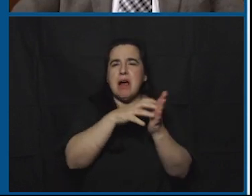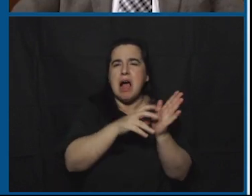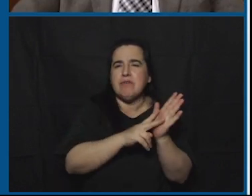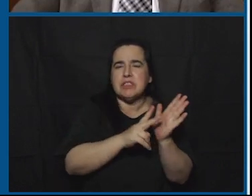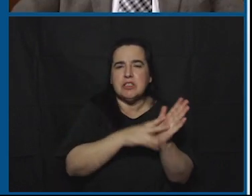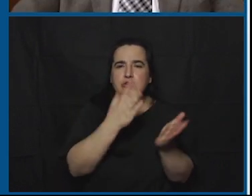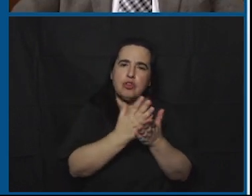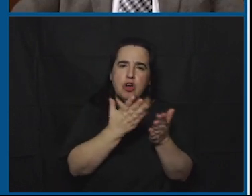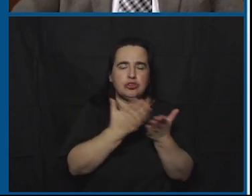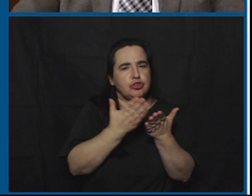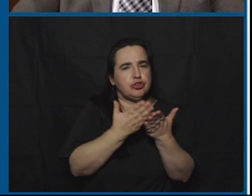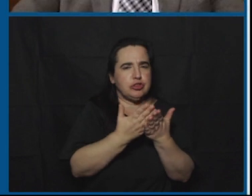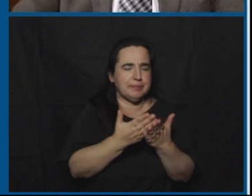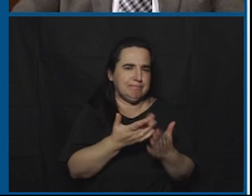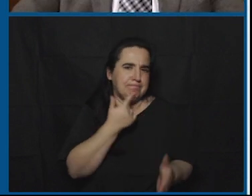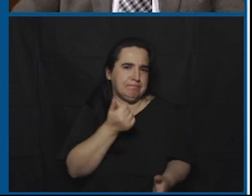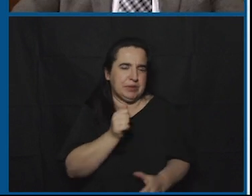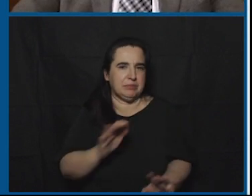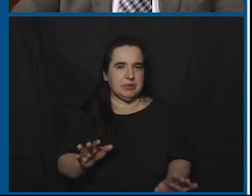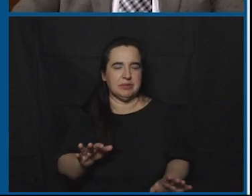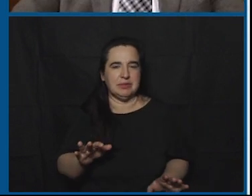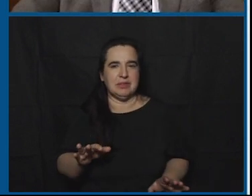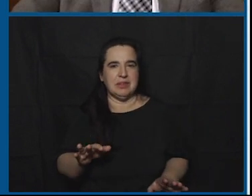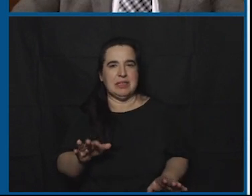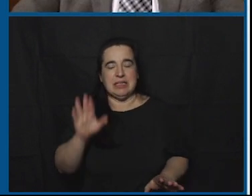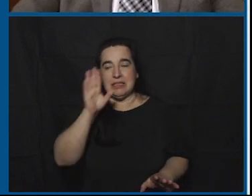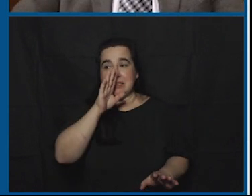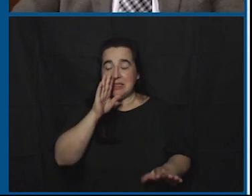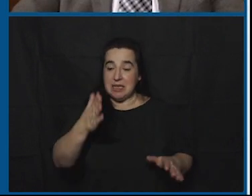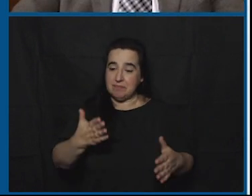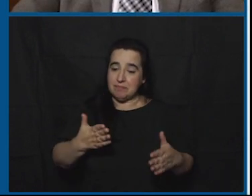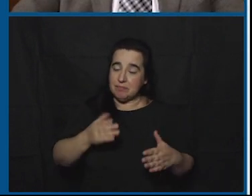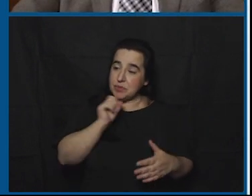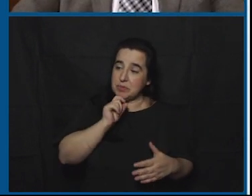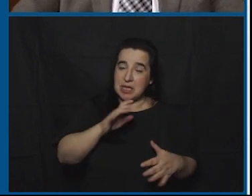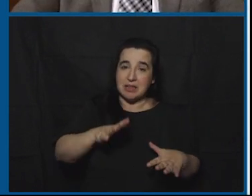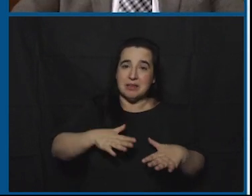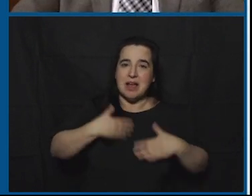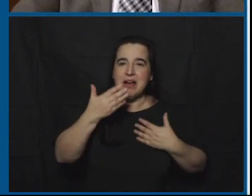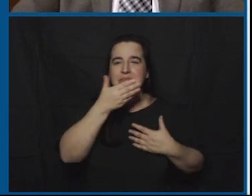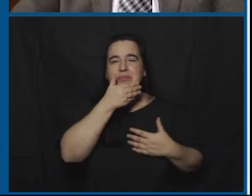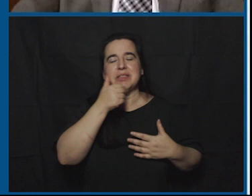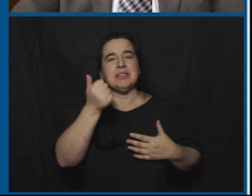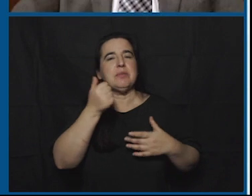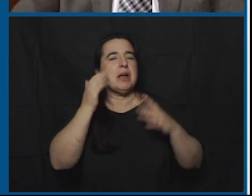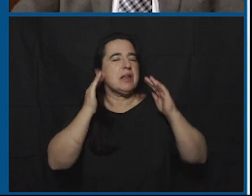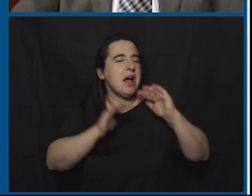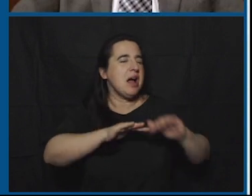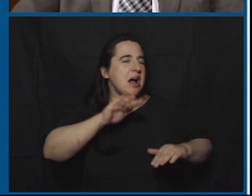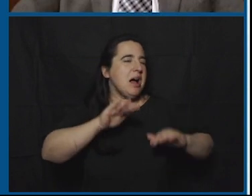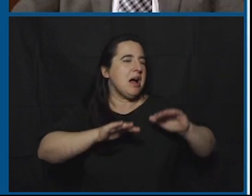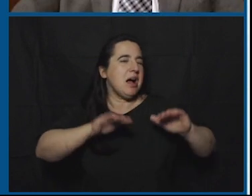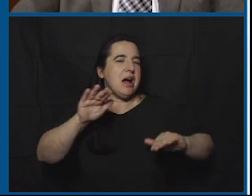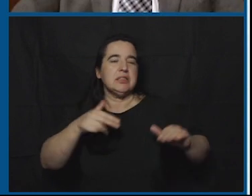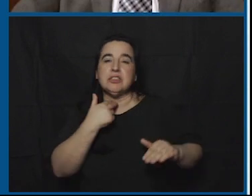façamos sobre ela. E se nos deixarmos elevar um pouco com a beleza e a majestade, a harmonia desta música,